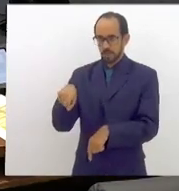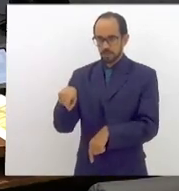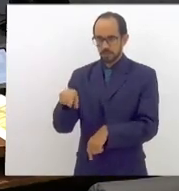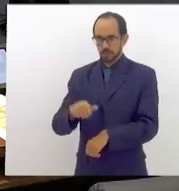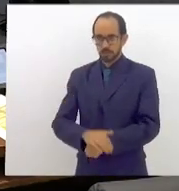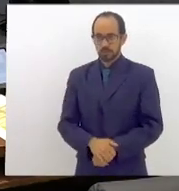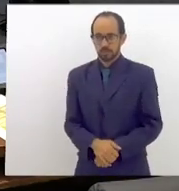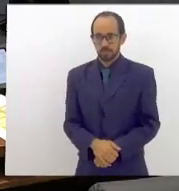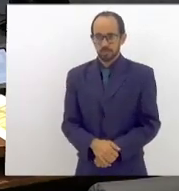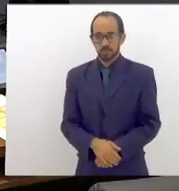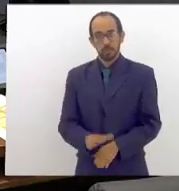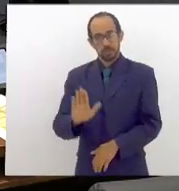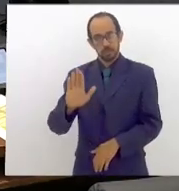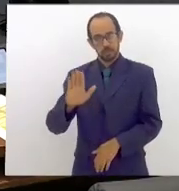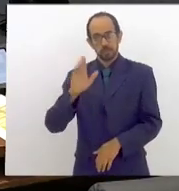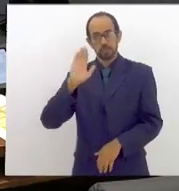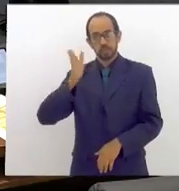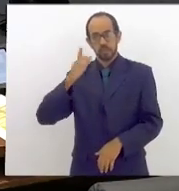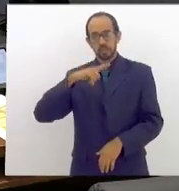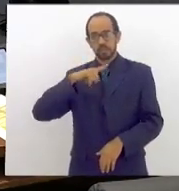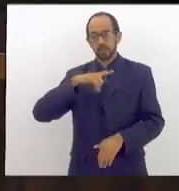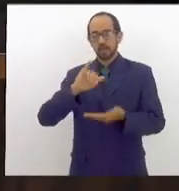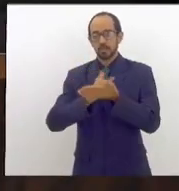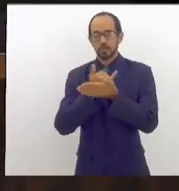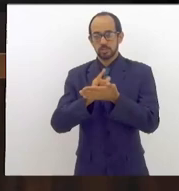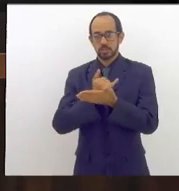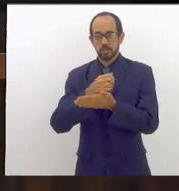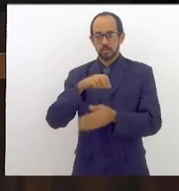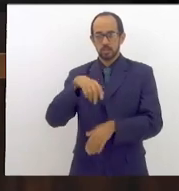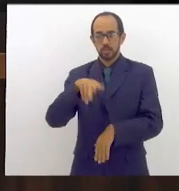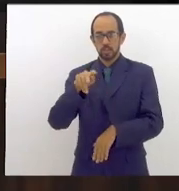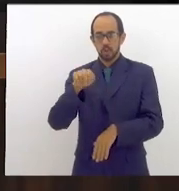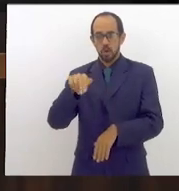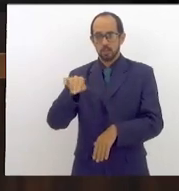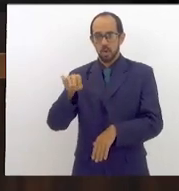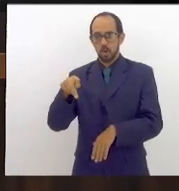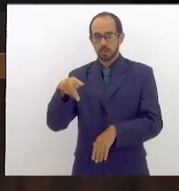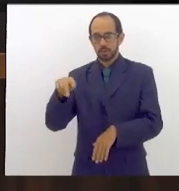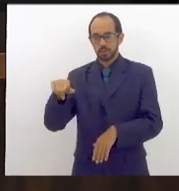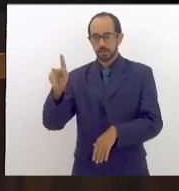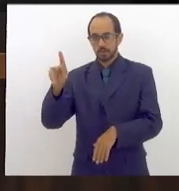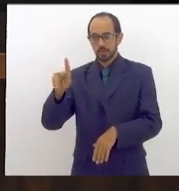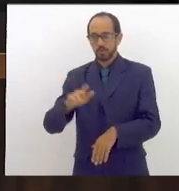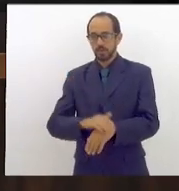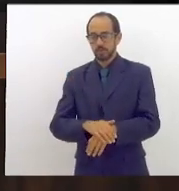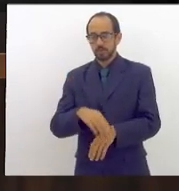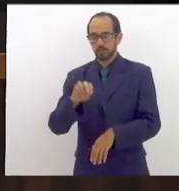já tem gente escrito aqui no Blog Max é o segundo pera aí